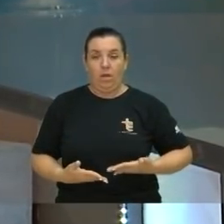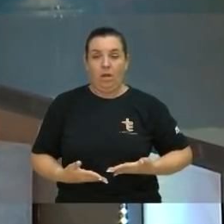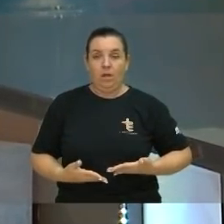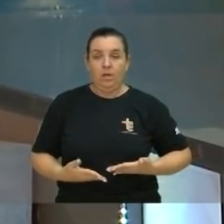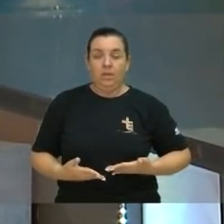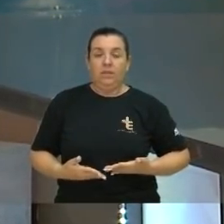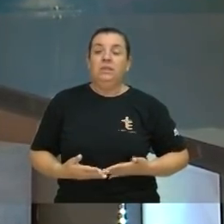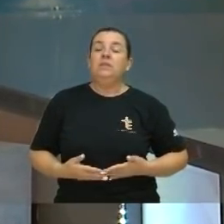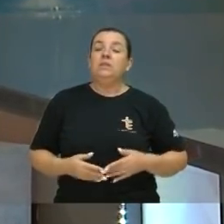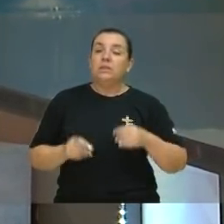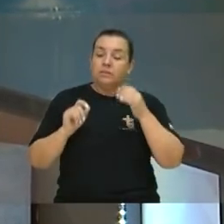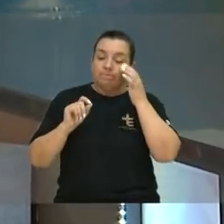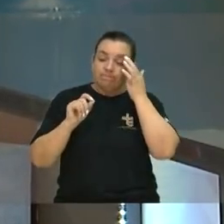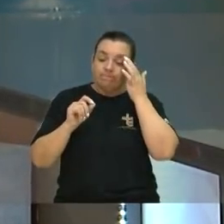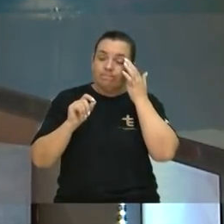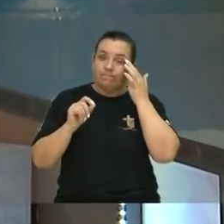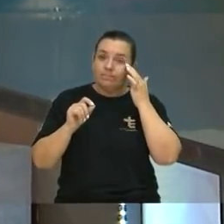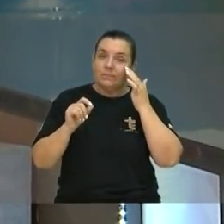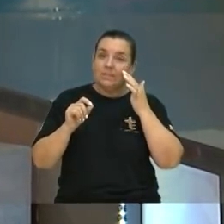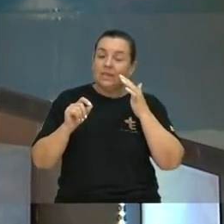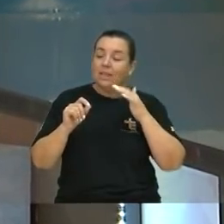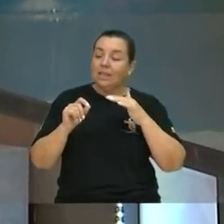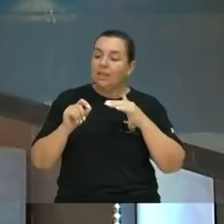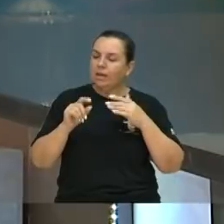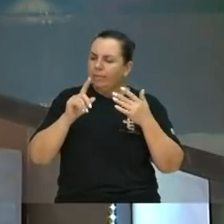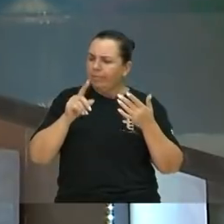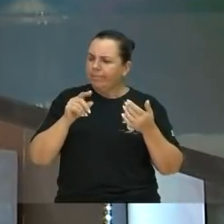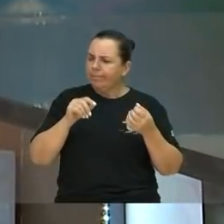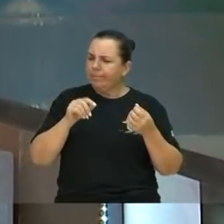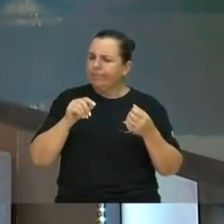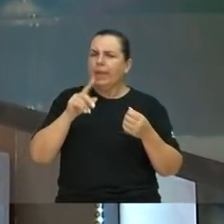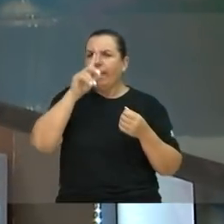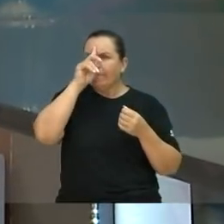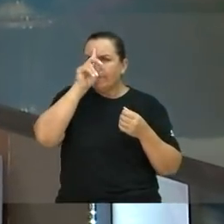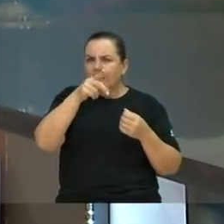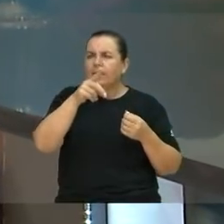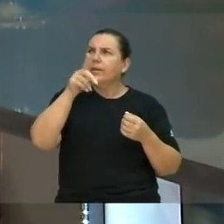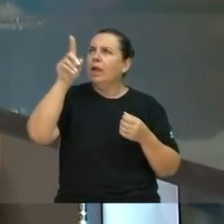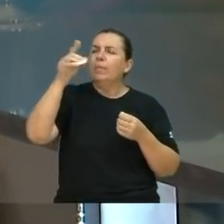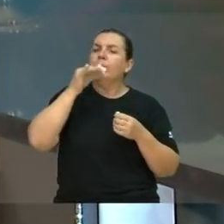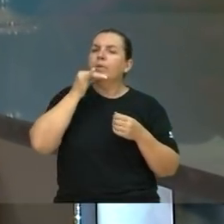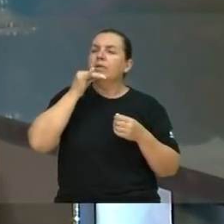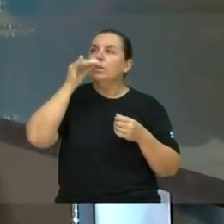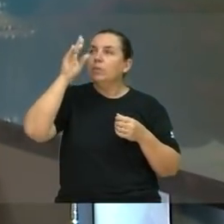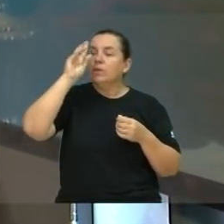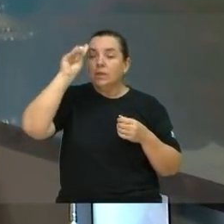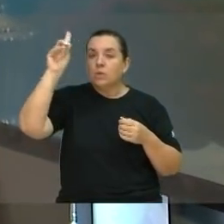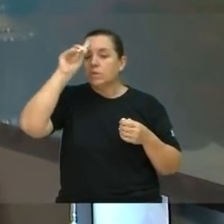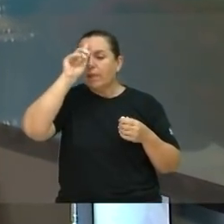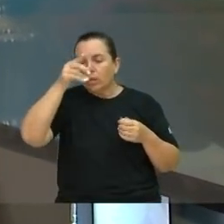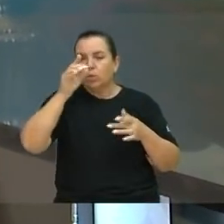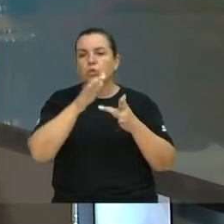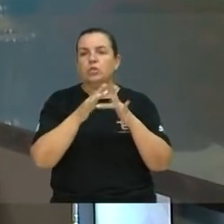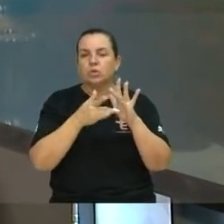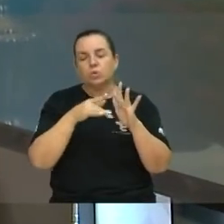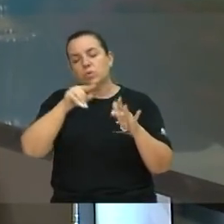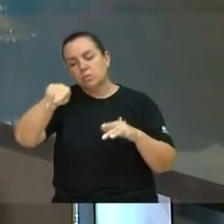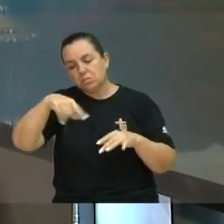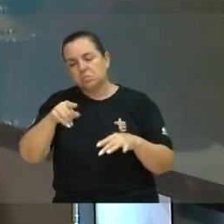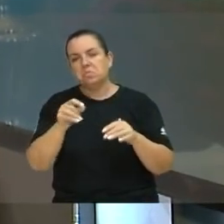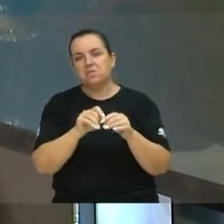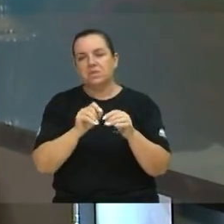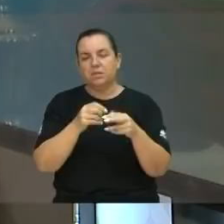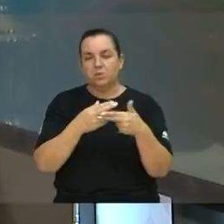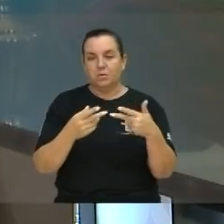e queimou envia mas isso jesus disse tendo os lavado os pés